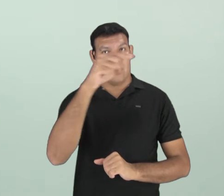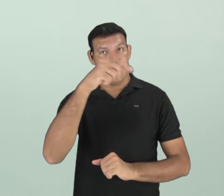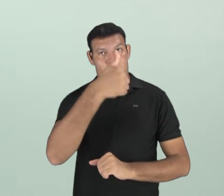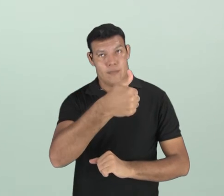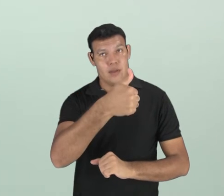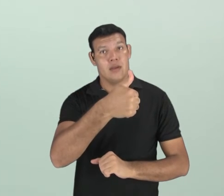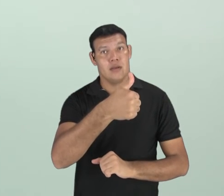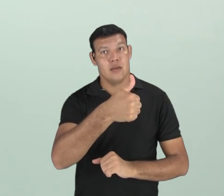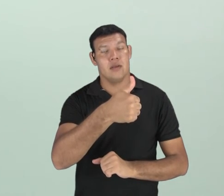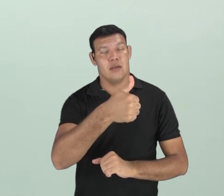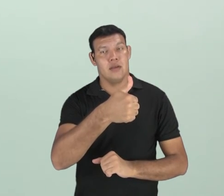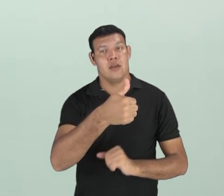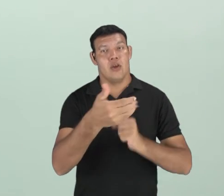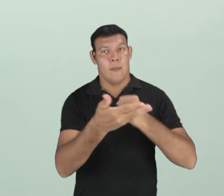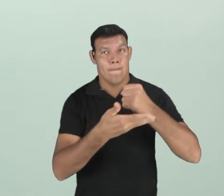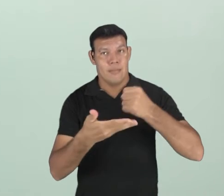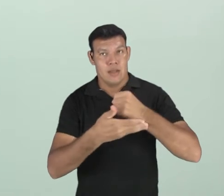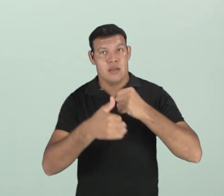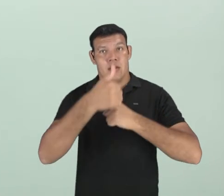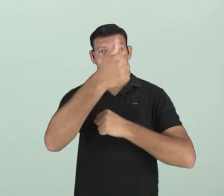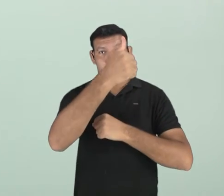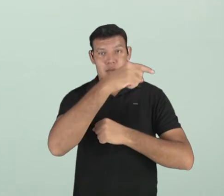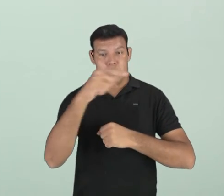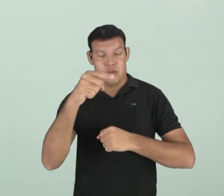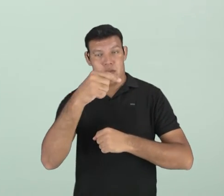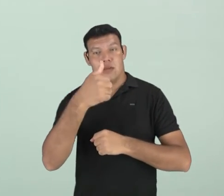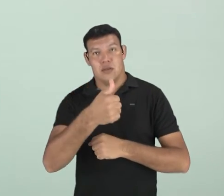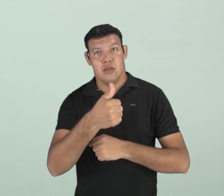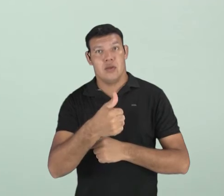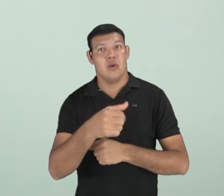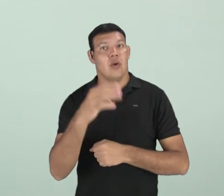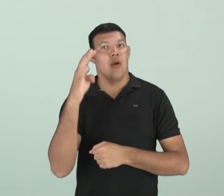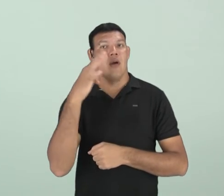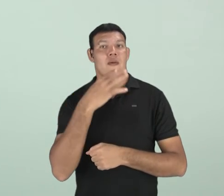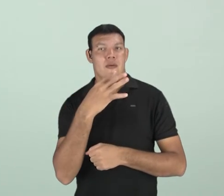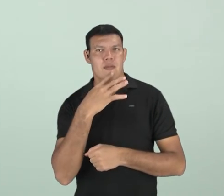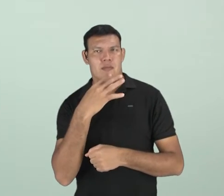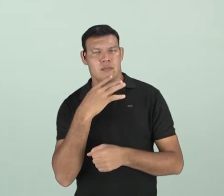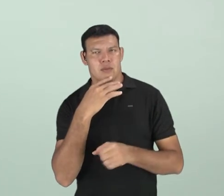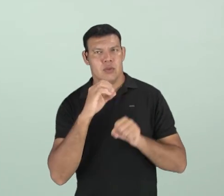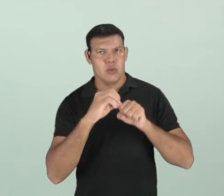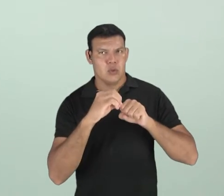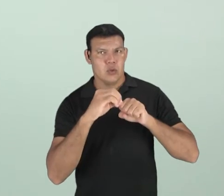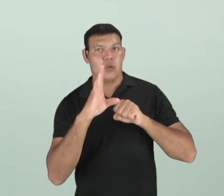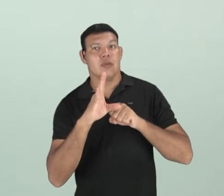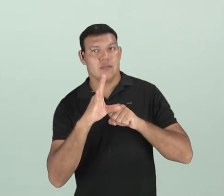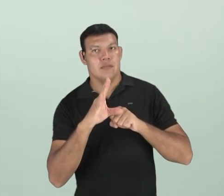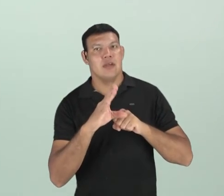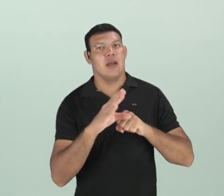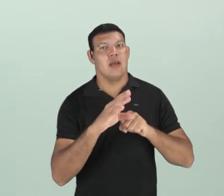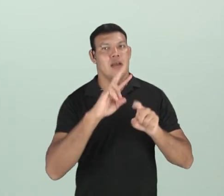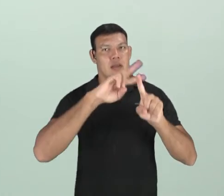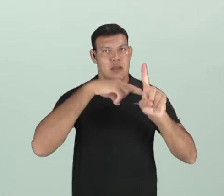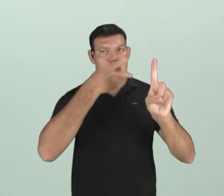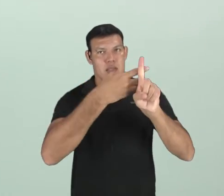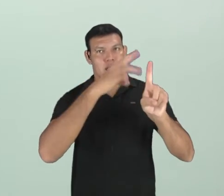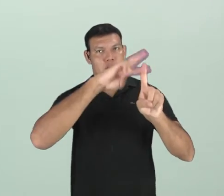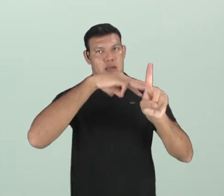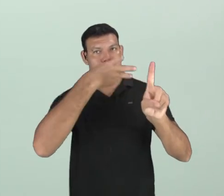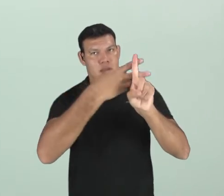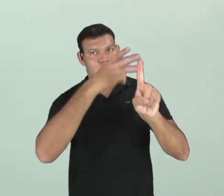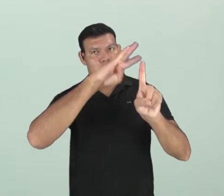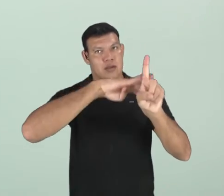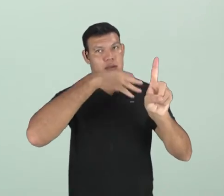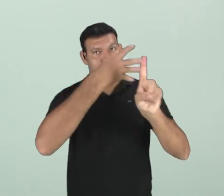você resolve isso aí a partir dos conhecimentos de exponencial, você vai saber que é 1. Ou seja, o